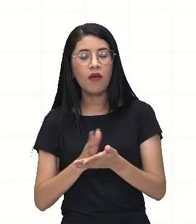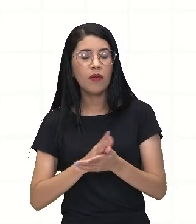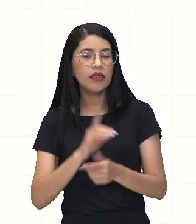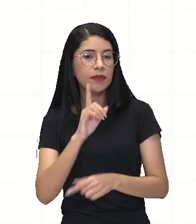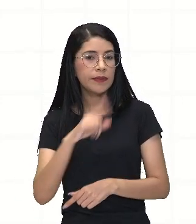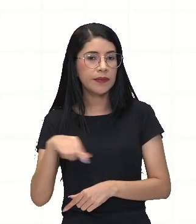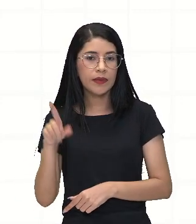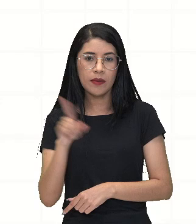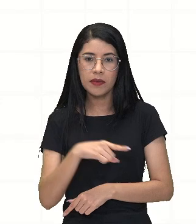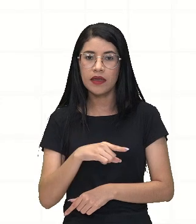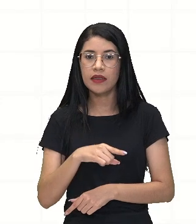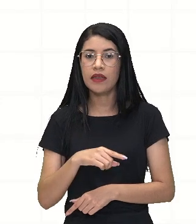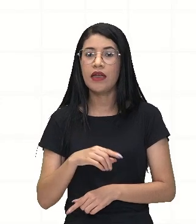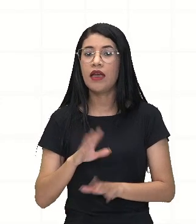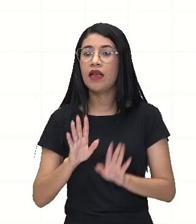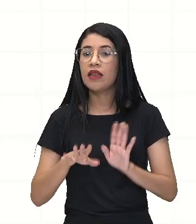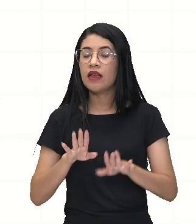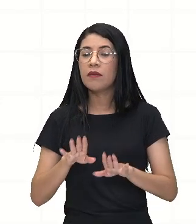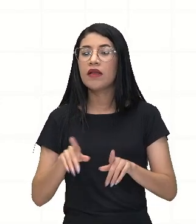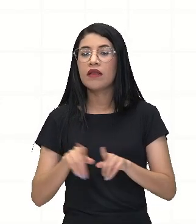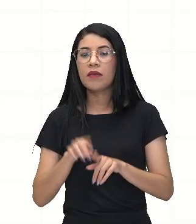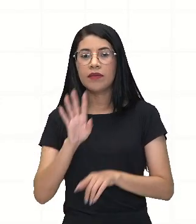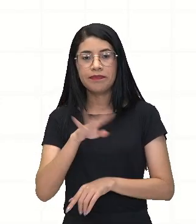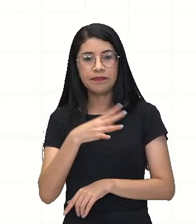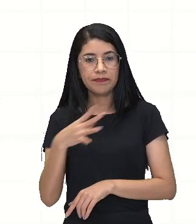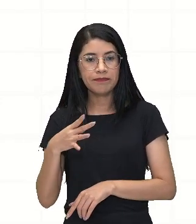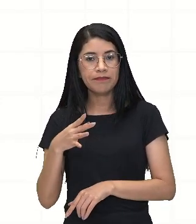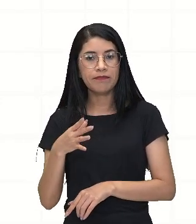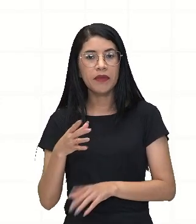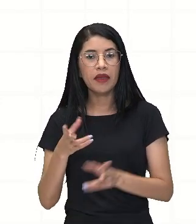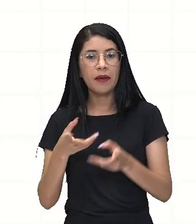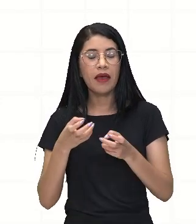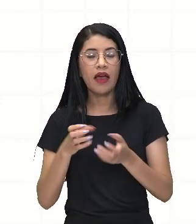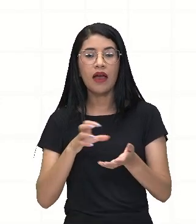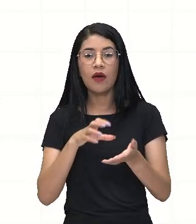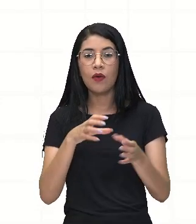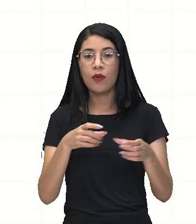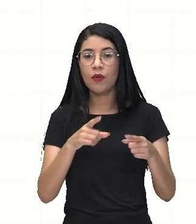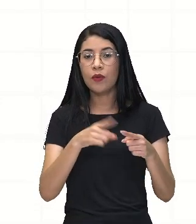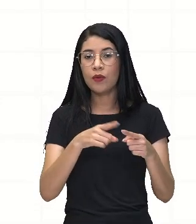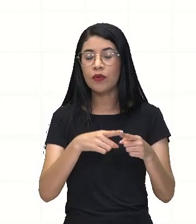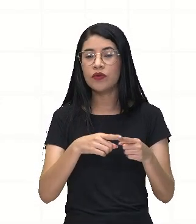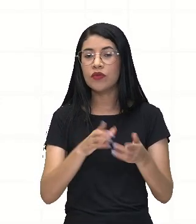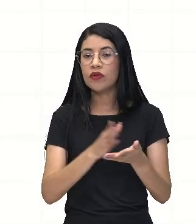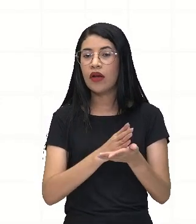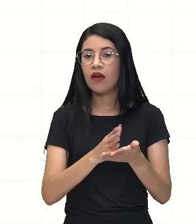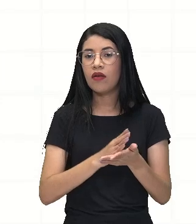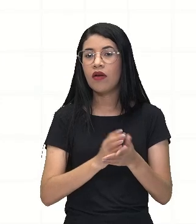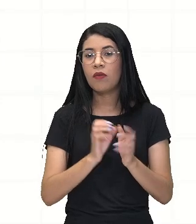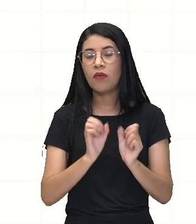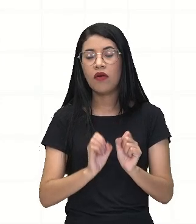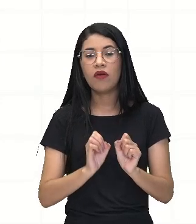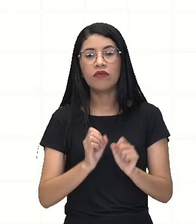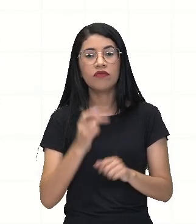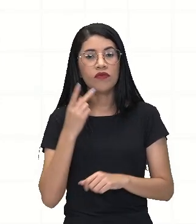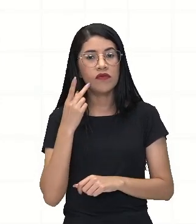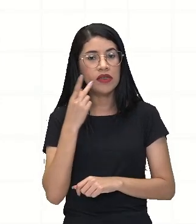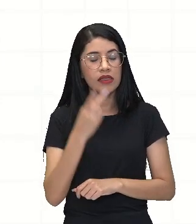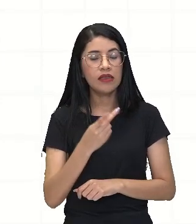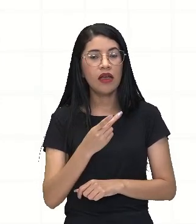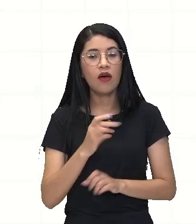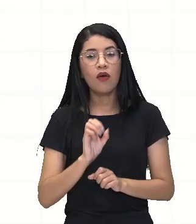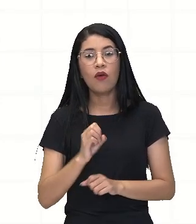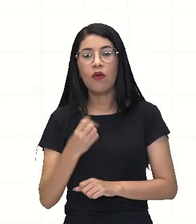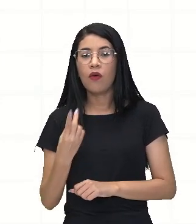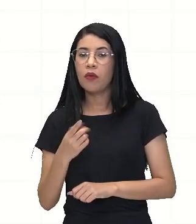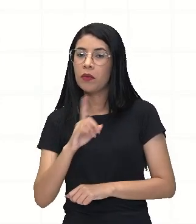né? Dependendo, aí você pode observar no quadro, dependendo da categoria. Algumas delas, a visitação pública é